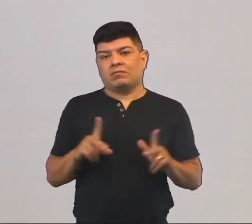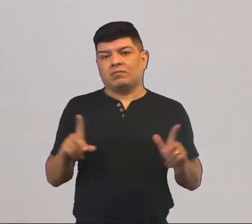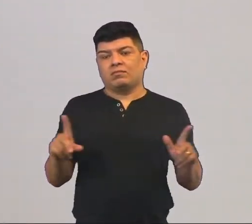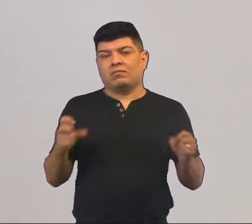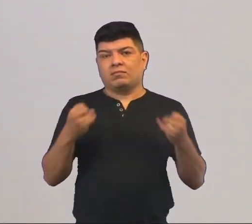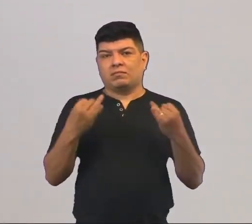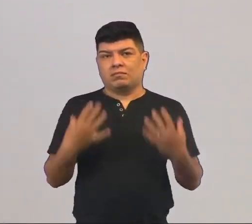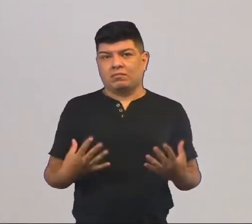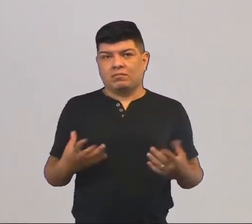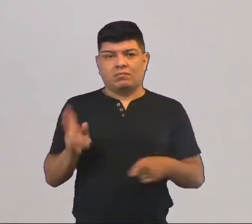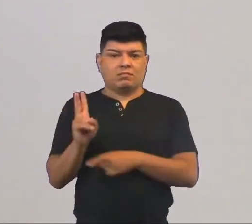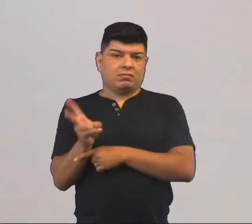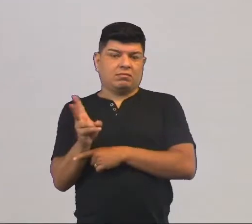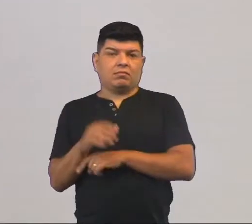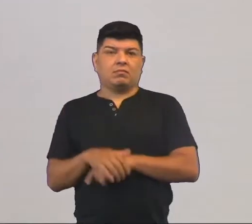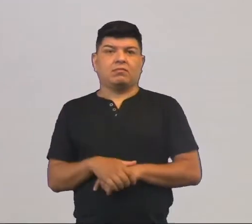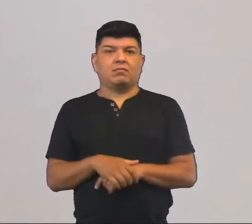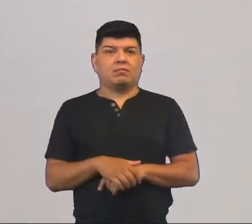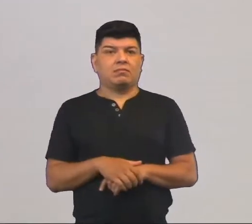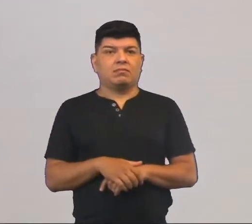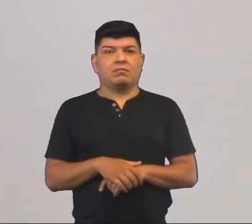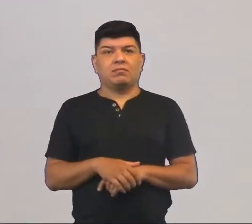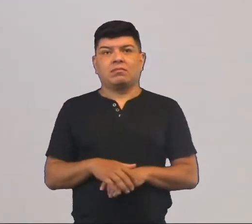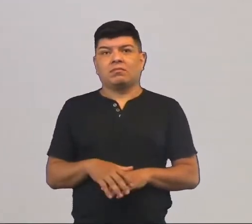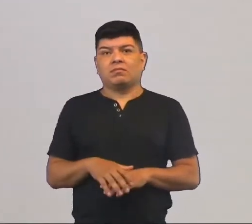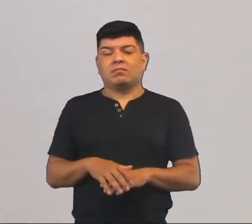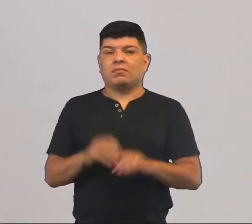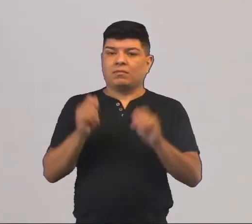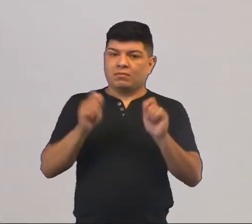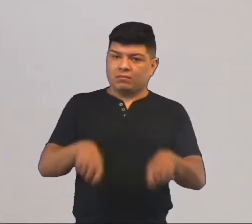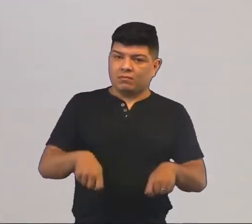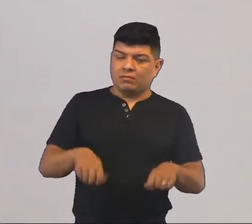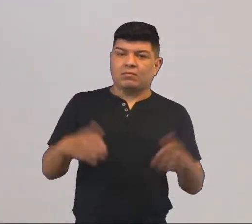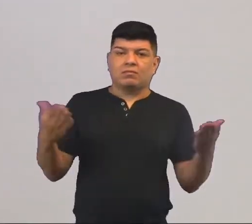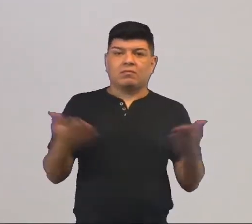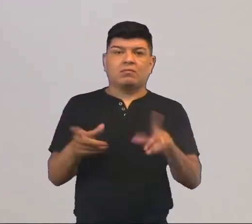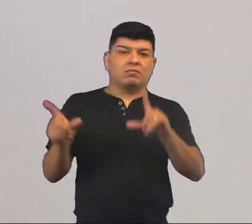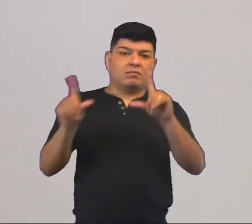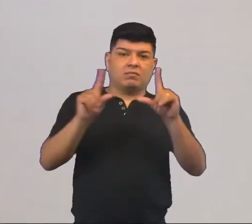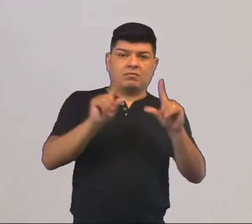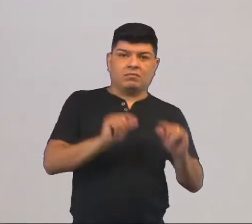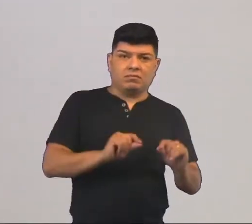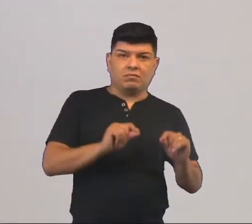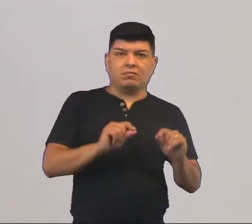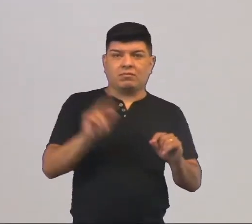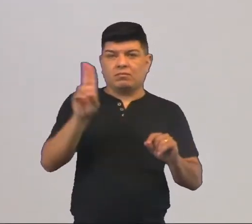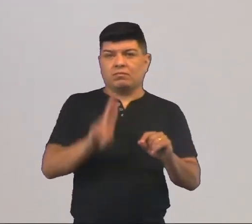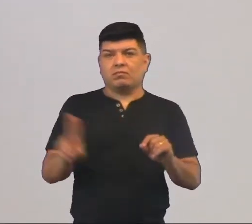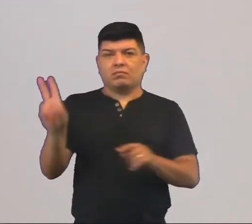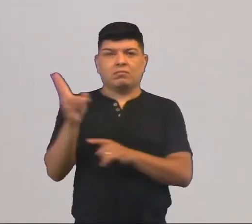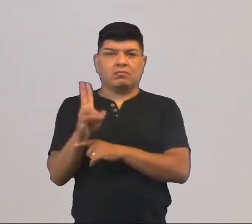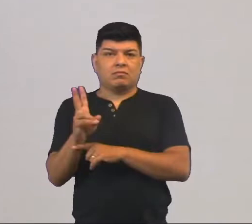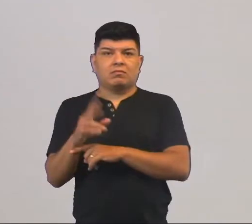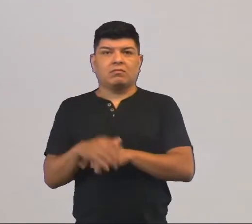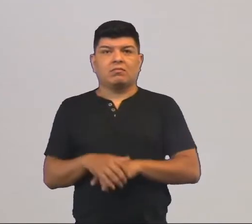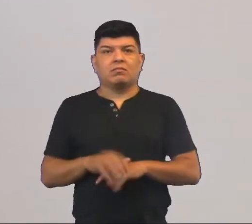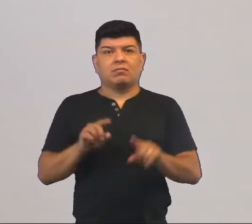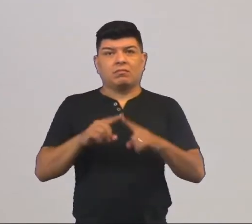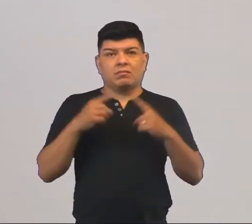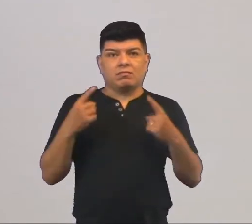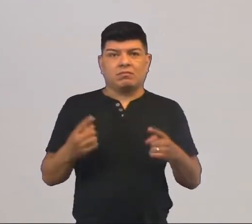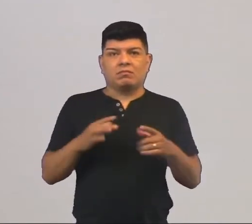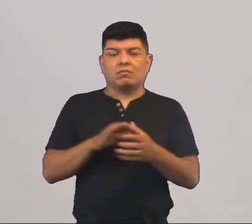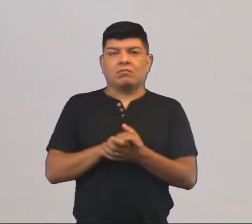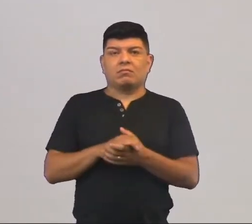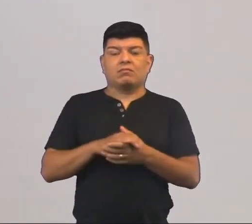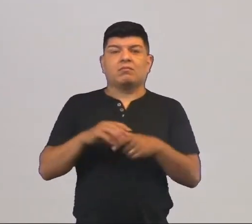foi dito aí sobre a questão dos agrotóxicos, né? A questão é que é possível hoje diminuir, reduzir o uso de agrotóxico,